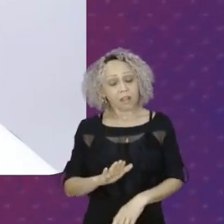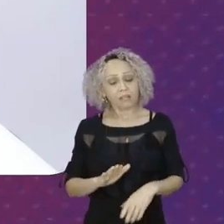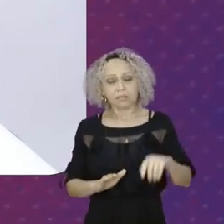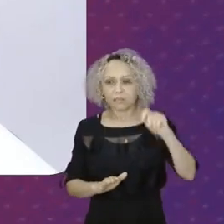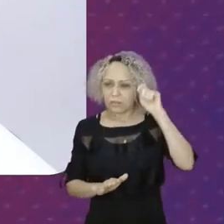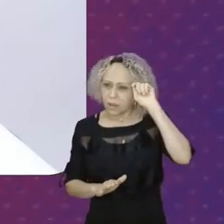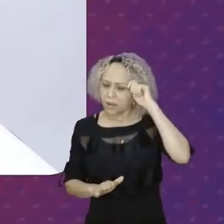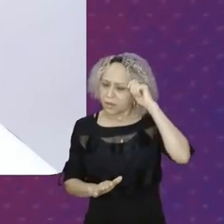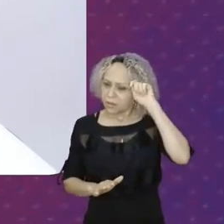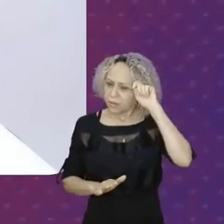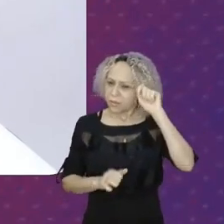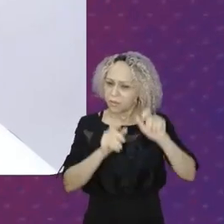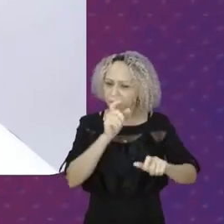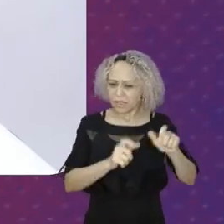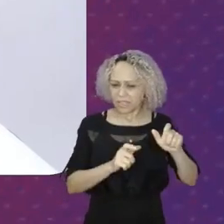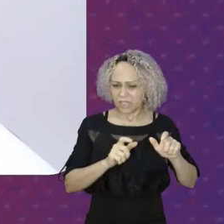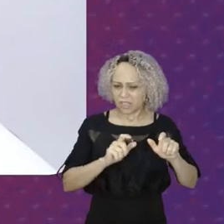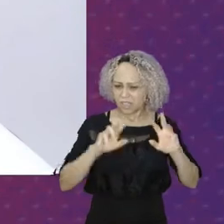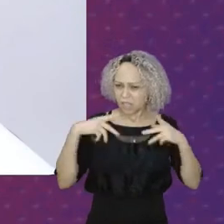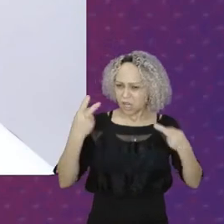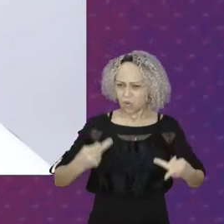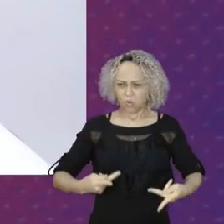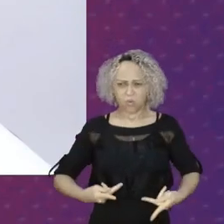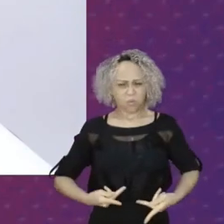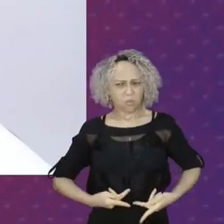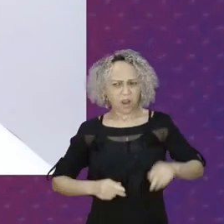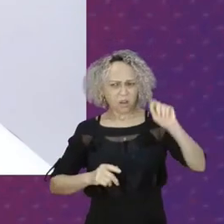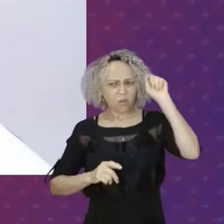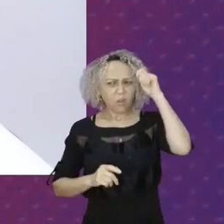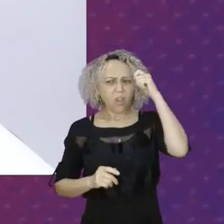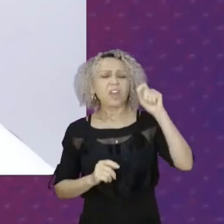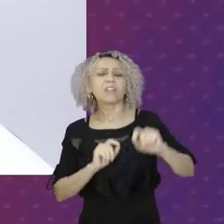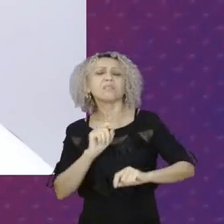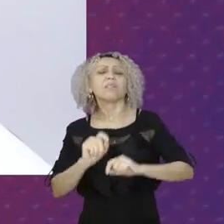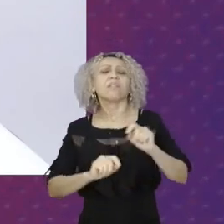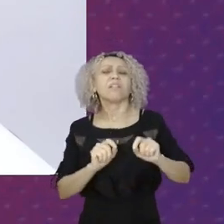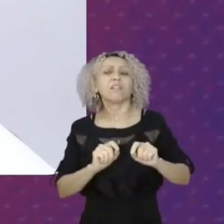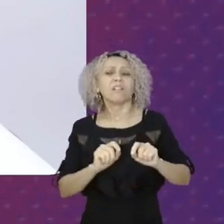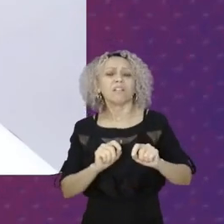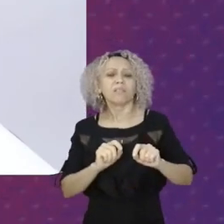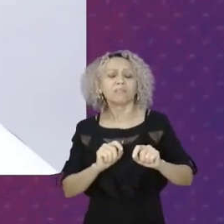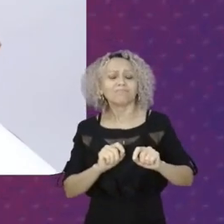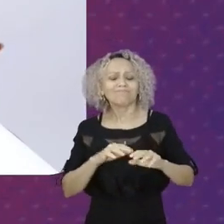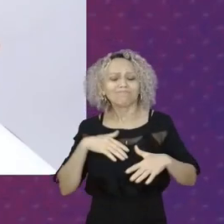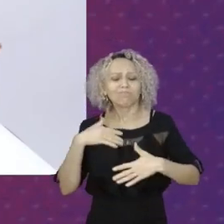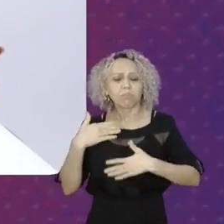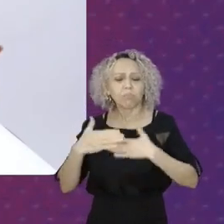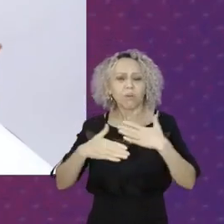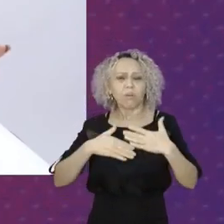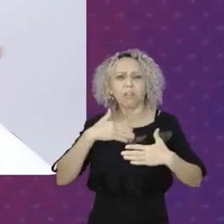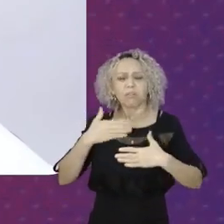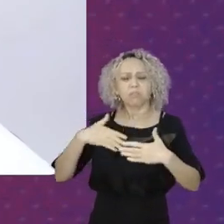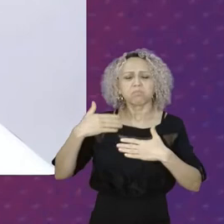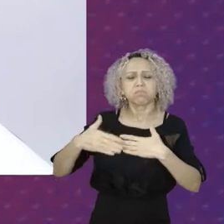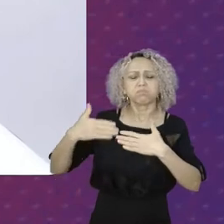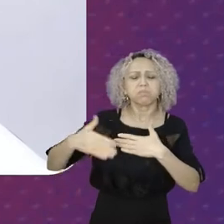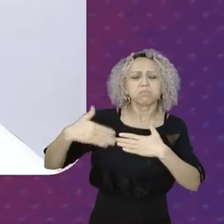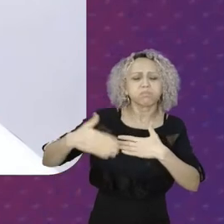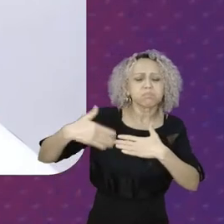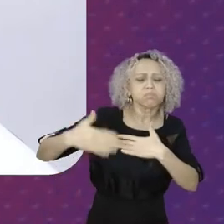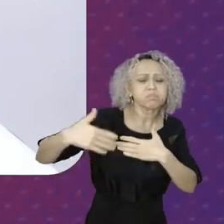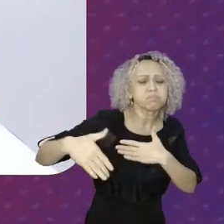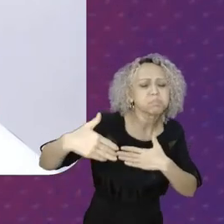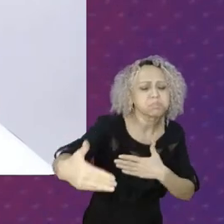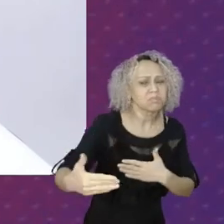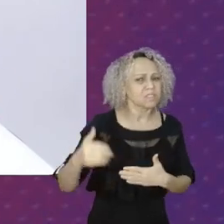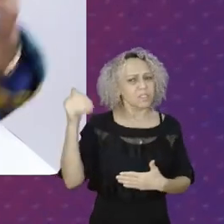seres humanos, mas sobretudo de seres humanos negros, é um processo ininterrupto no Brasil, é um processo